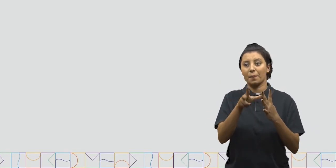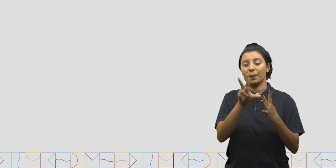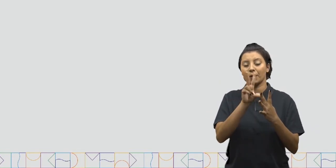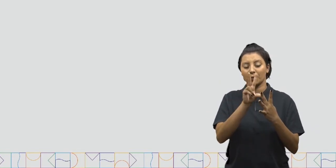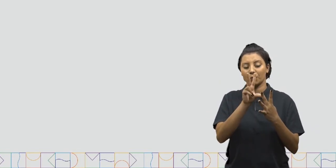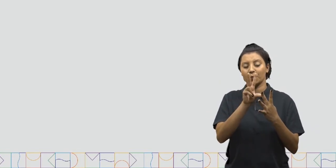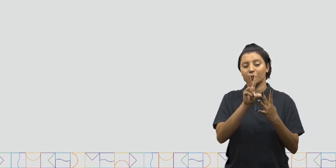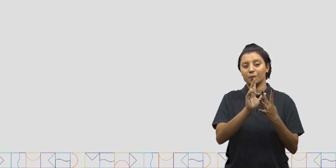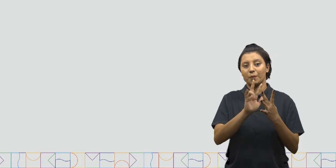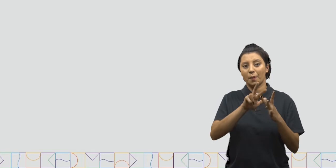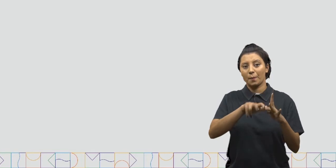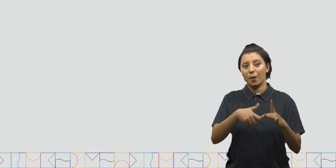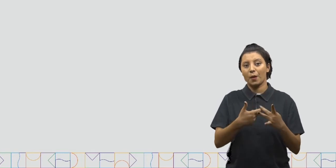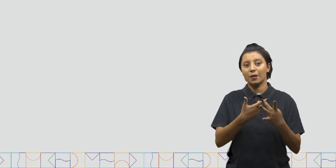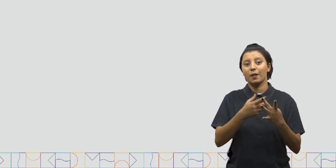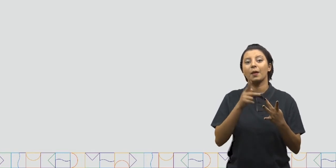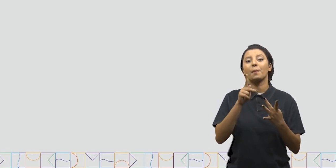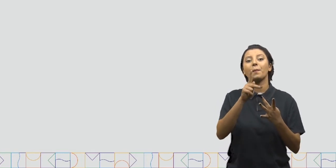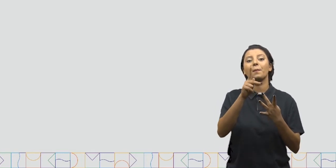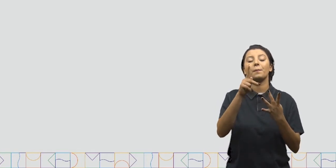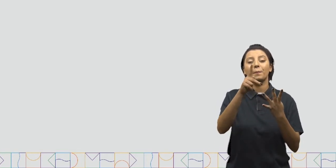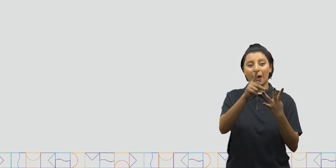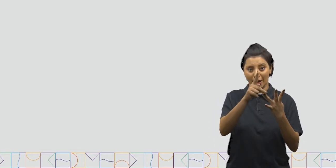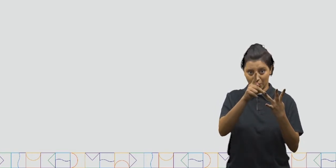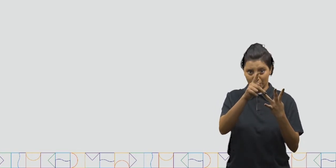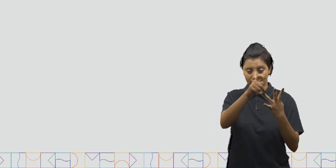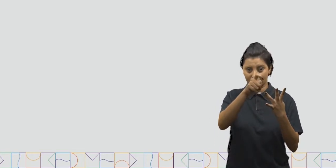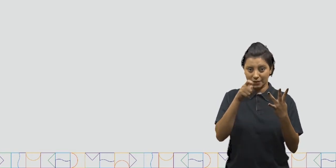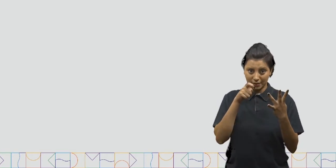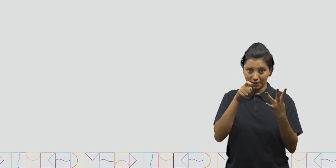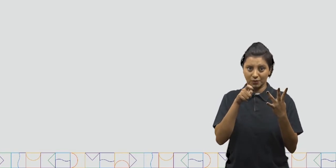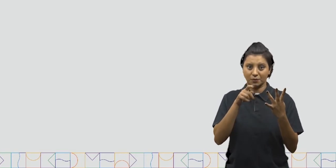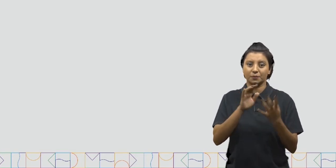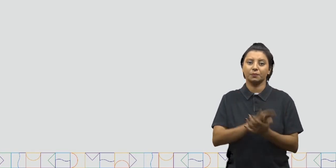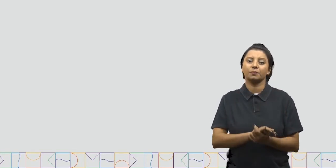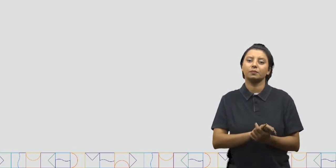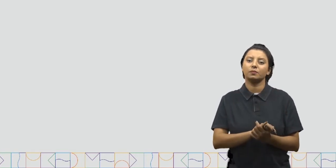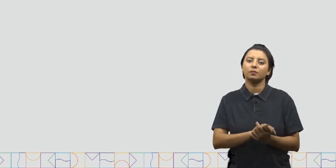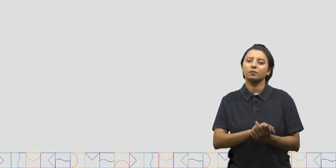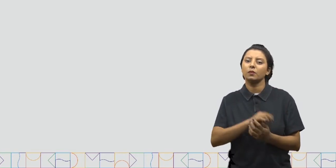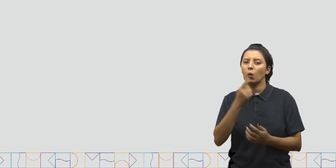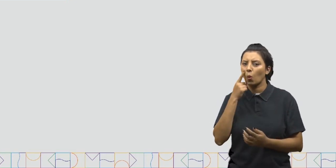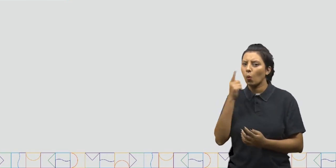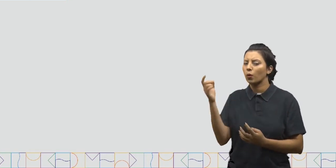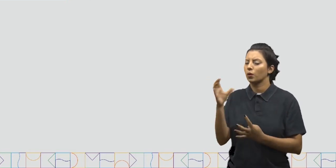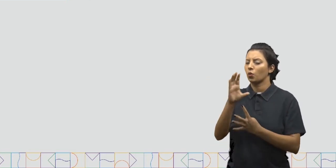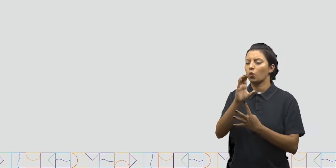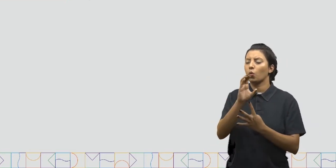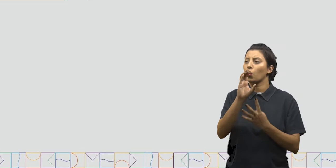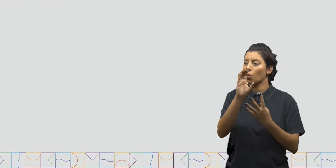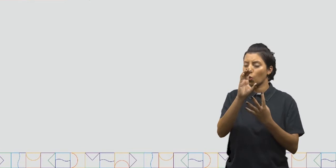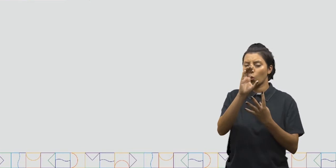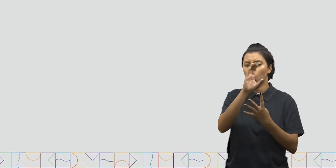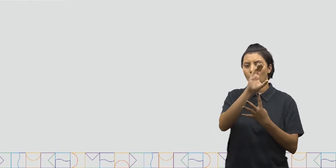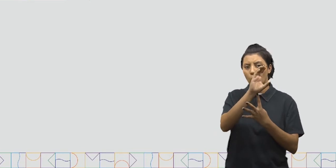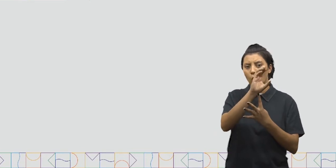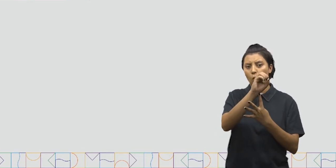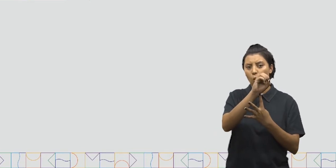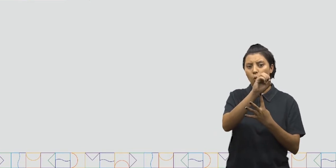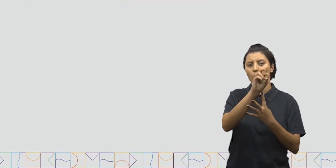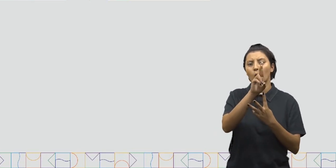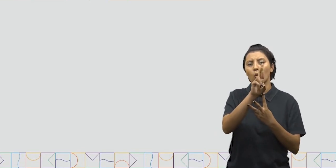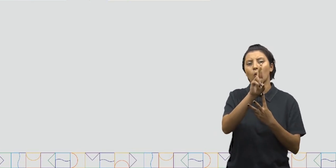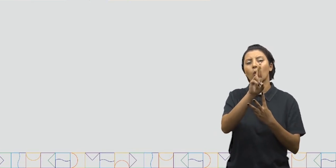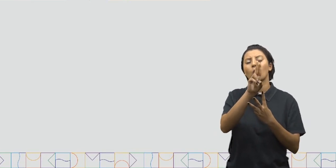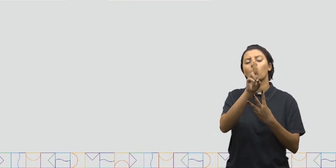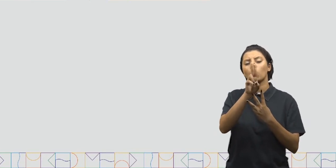por isso ela é classificada como paroxítona. A palavra coruja possui 3 sílabas e a